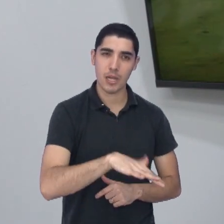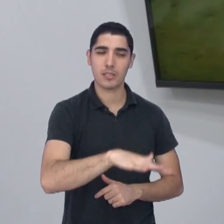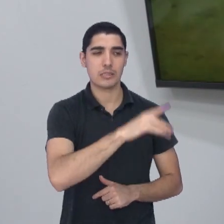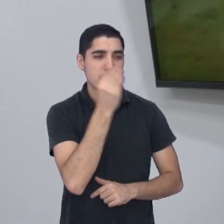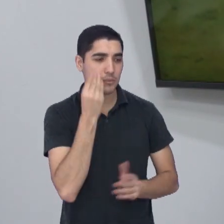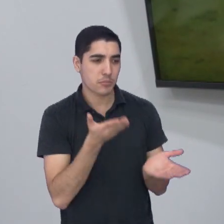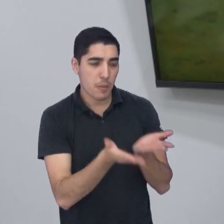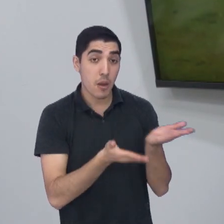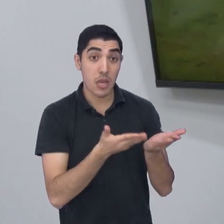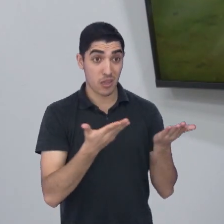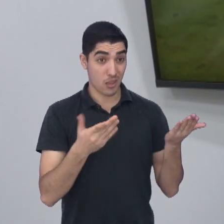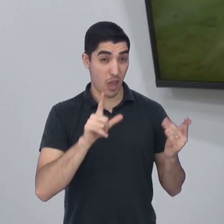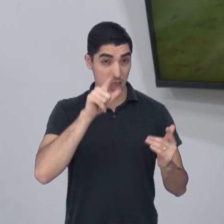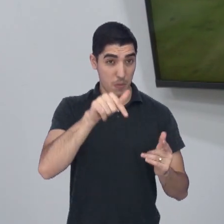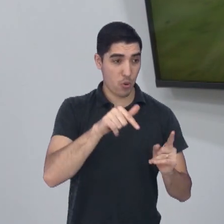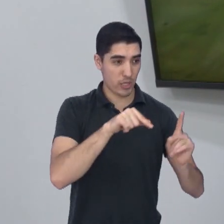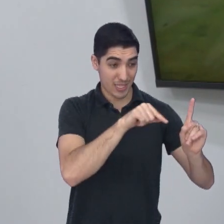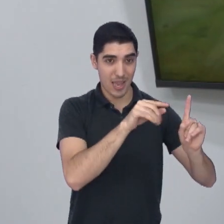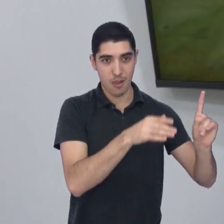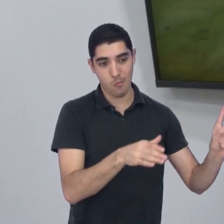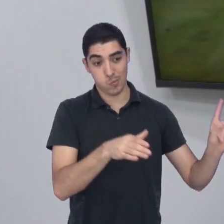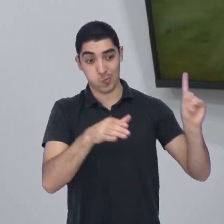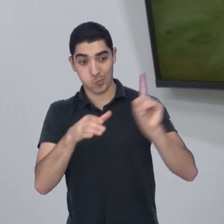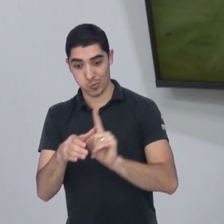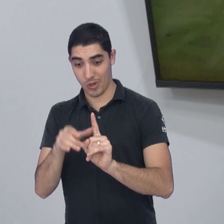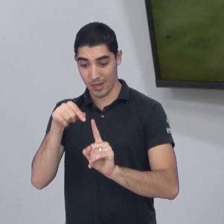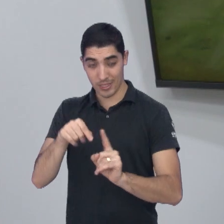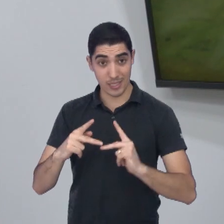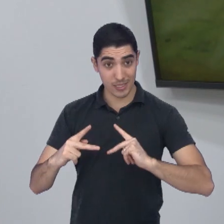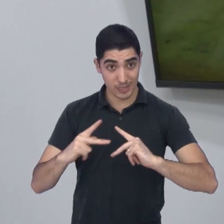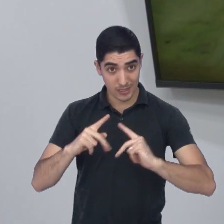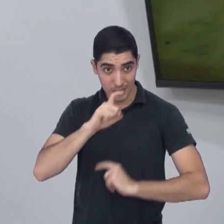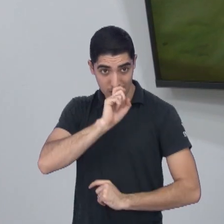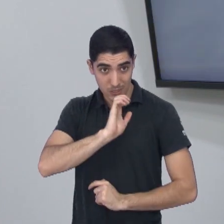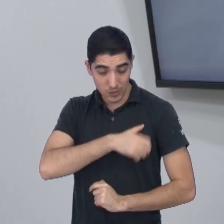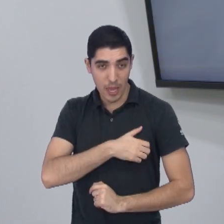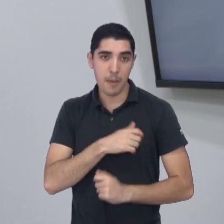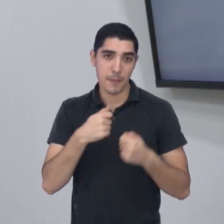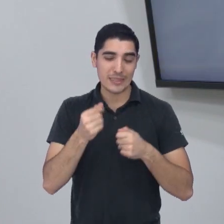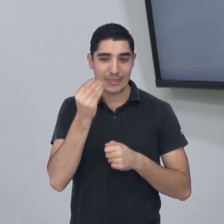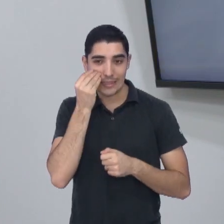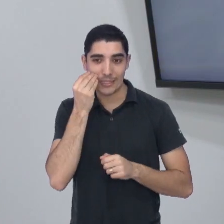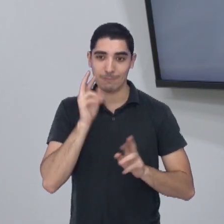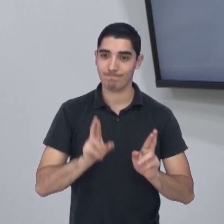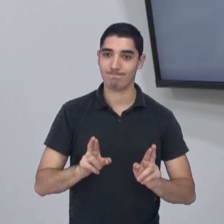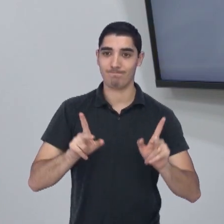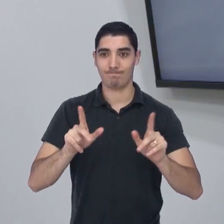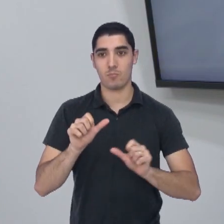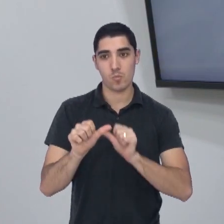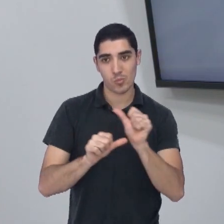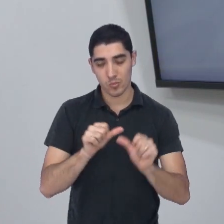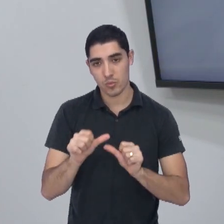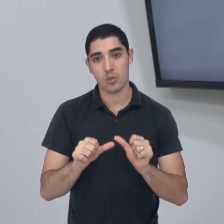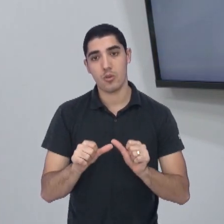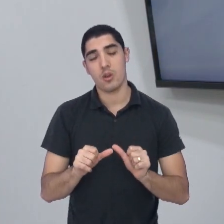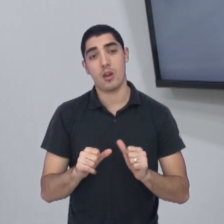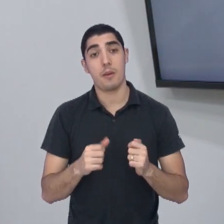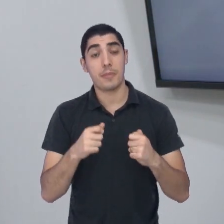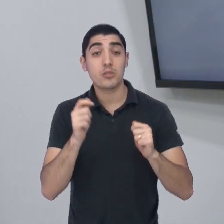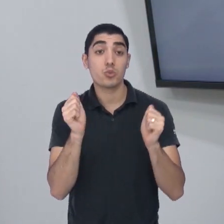funciona diferente daquilo. Então, o cara tem que ter a atenção que ele tinha lá dos companheiros, tem que ser mais abastecido,